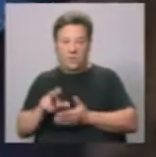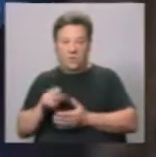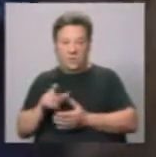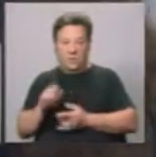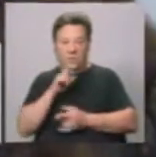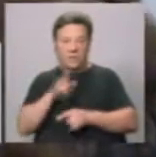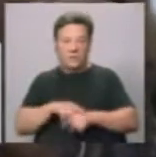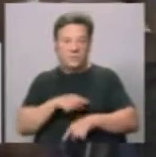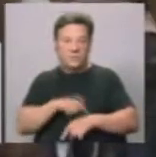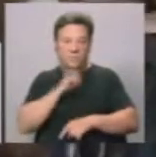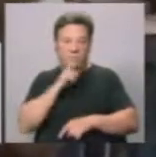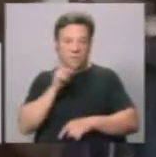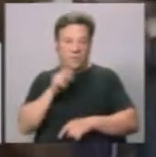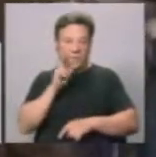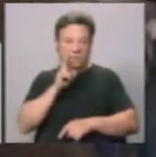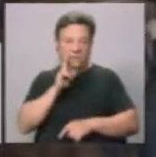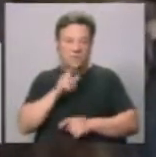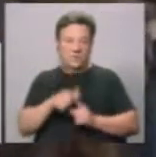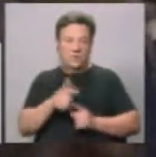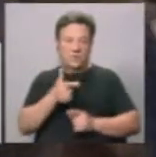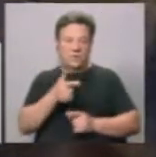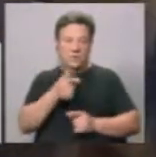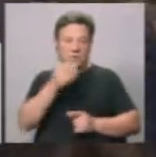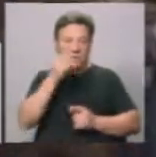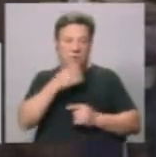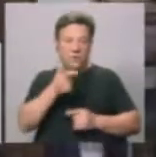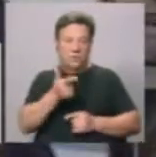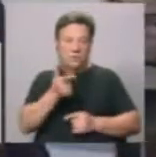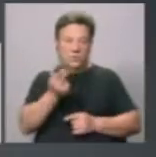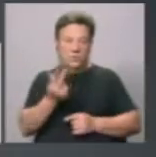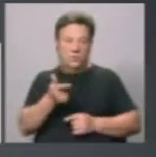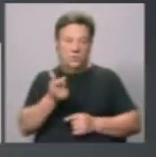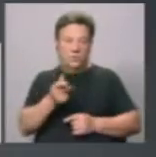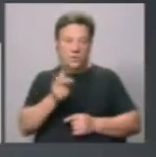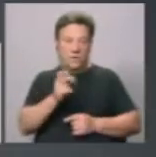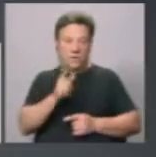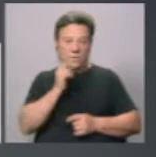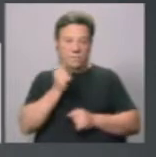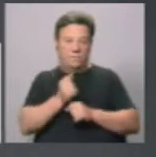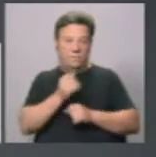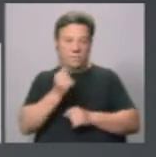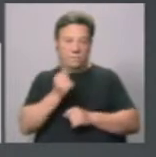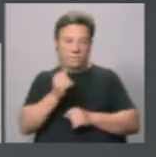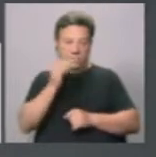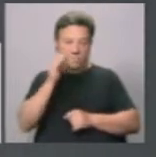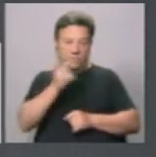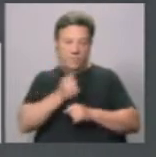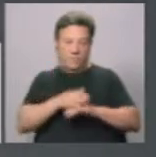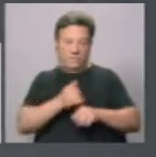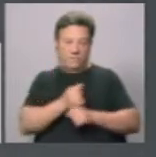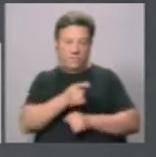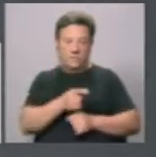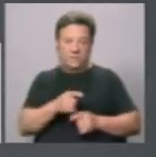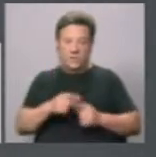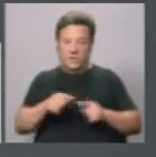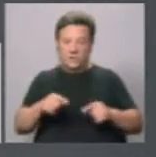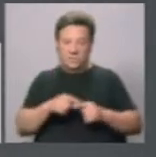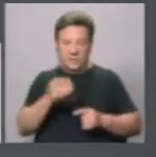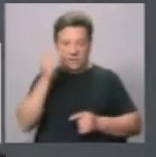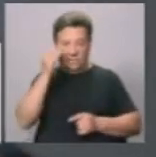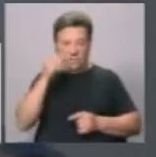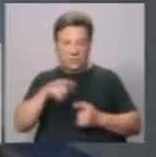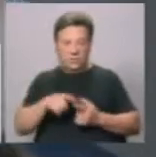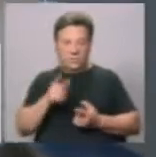podemos ir ver os tutoriais que a professora fez. O espaço de aprendizagem personalizado